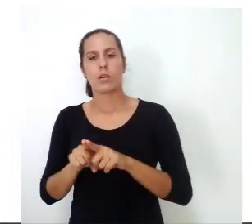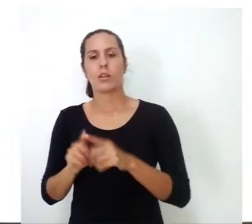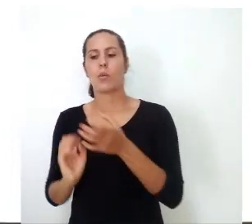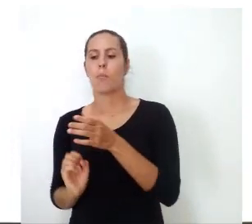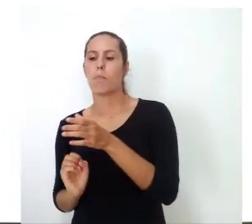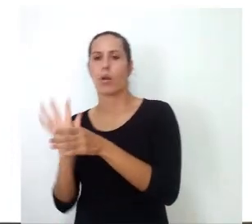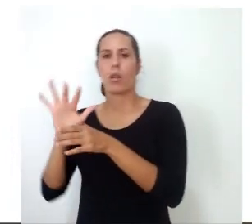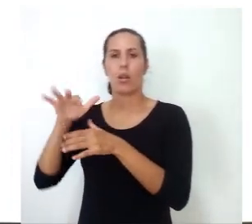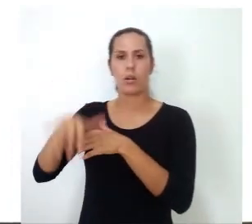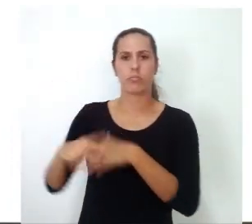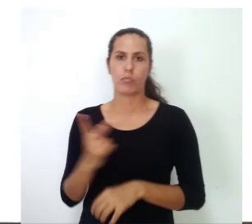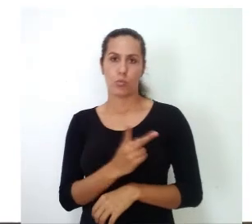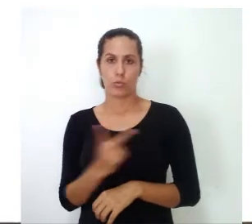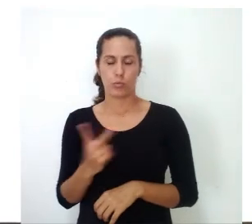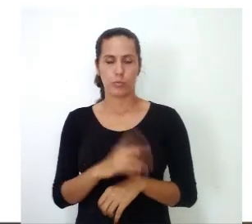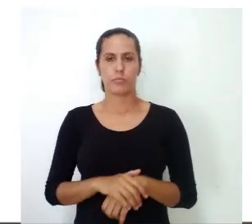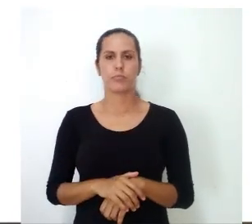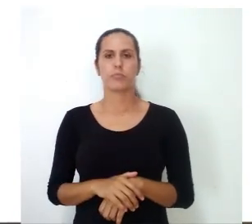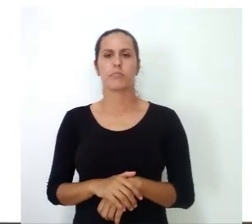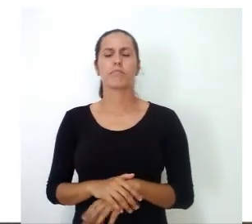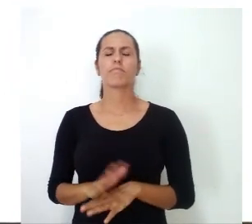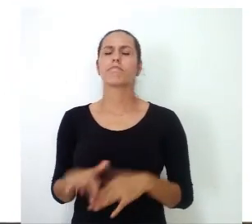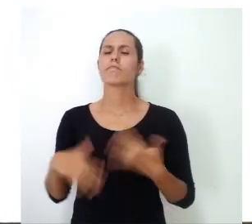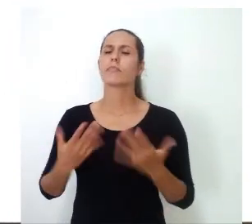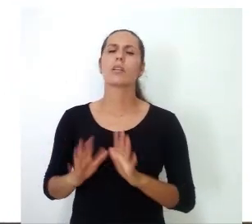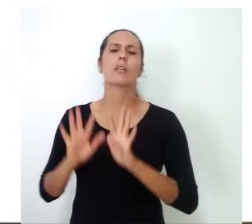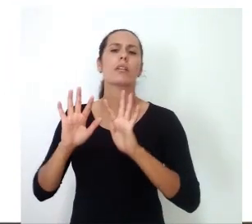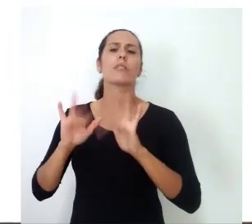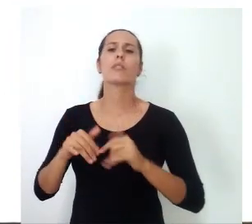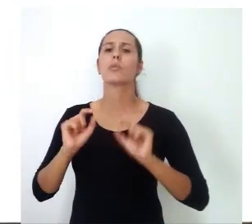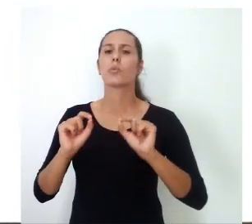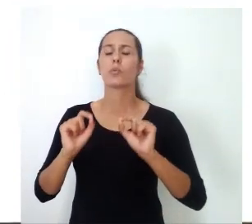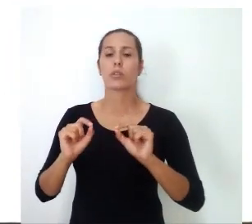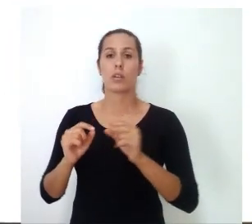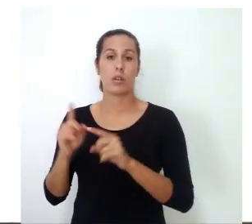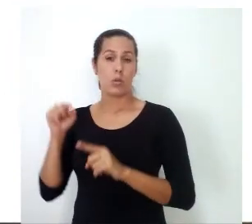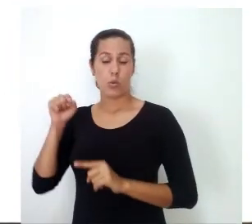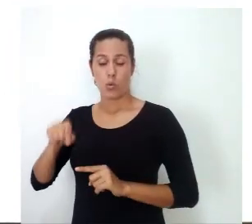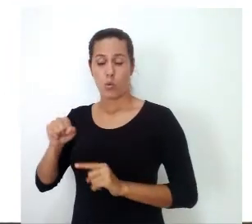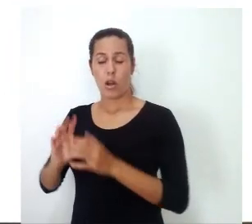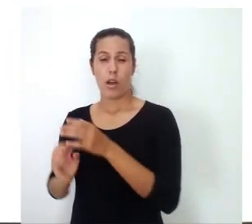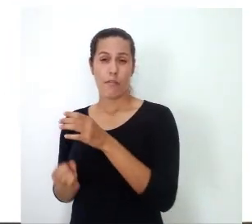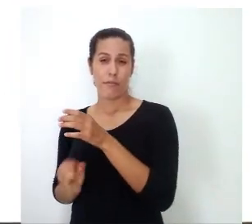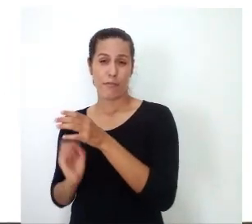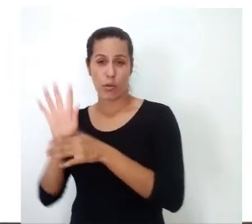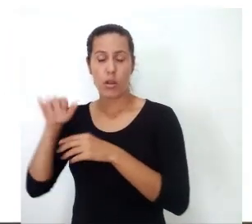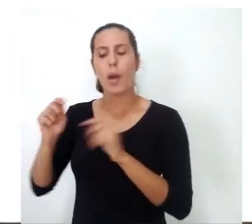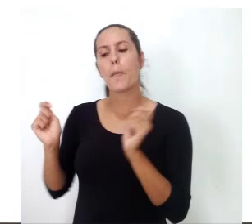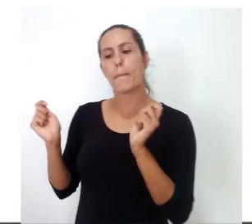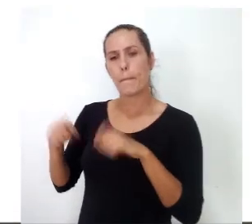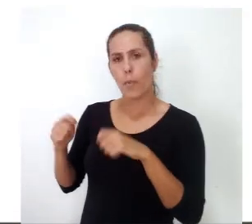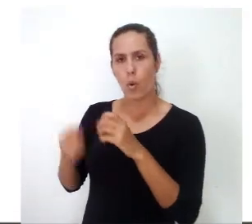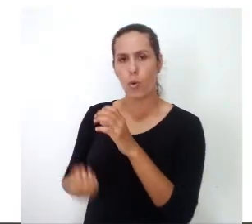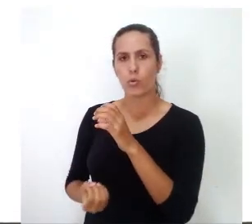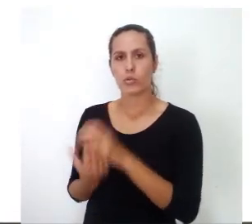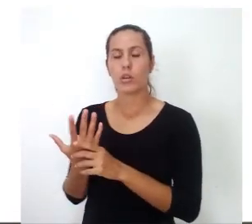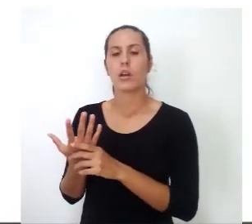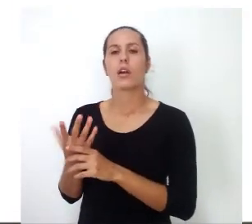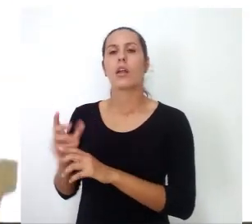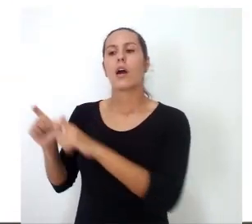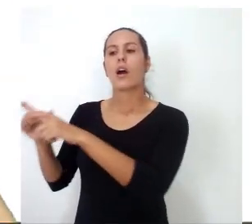vulcanismo. E para concluir, Dantas falou que o vulcanismo pode gerar as